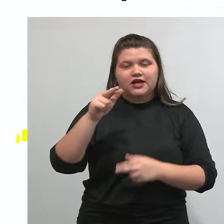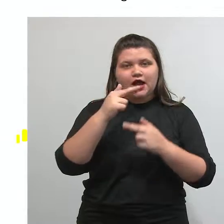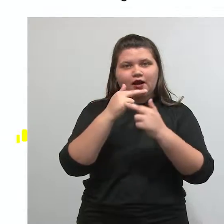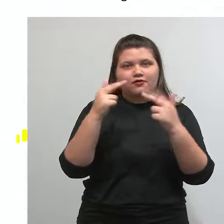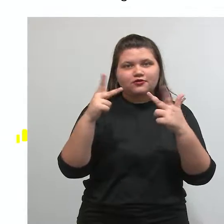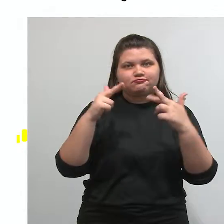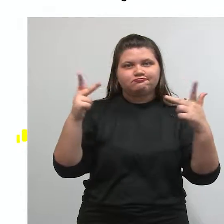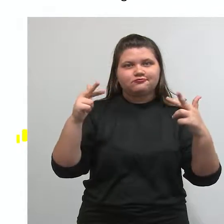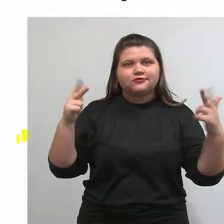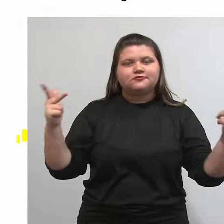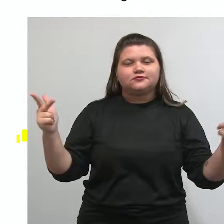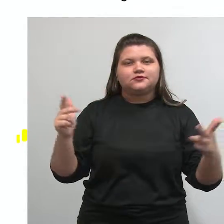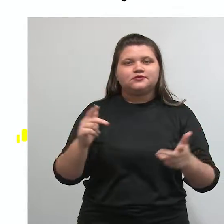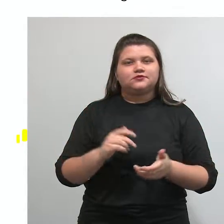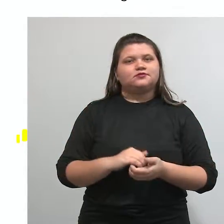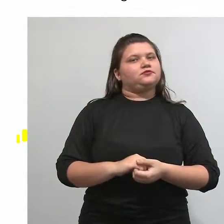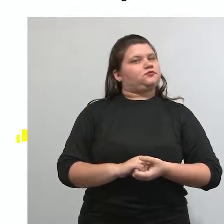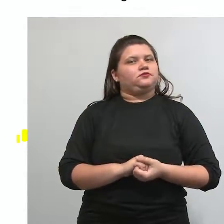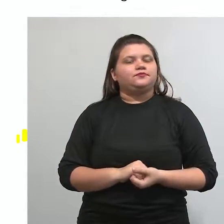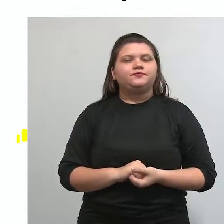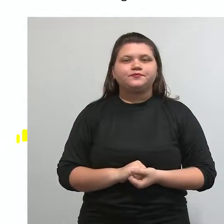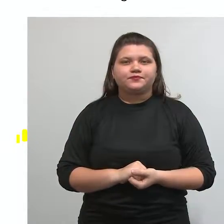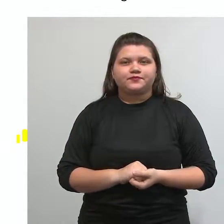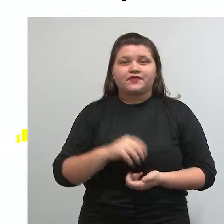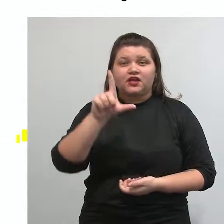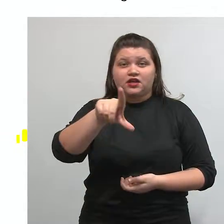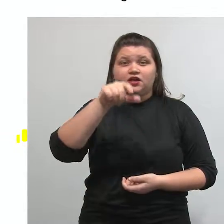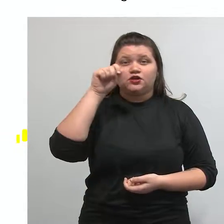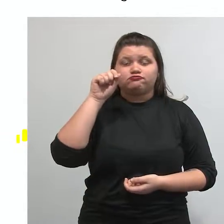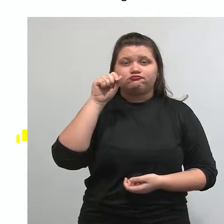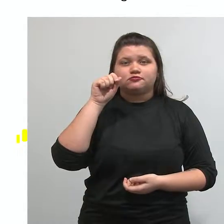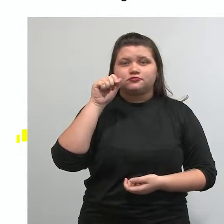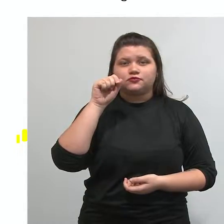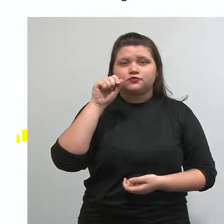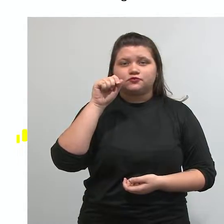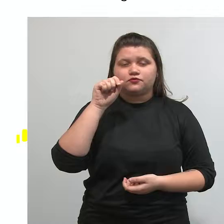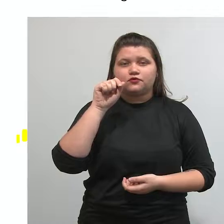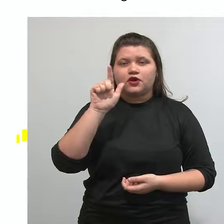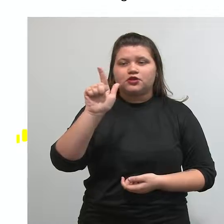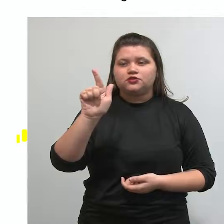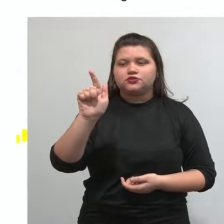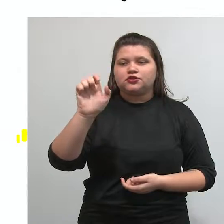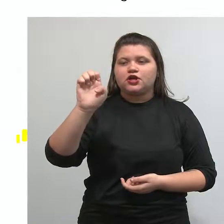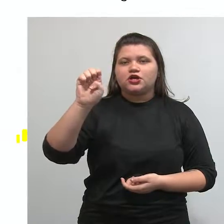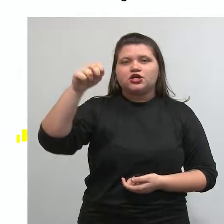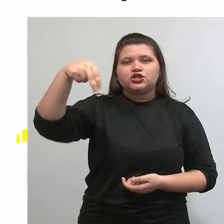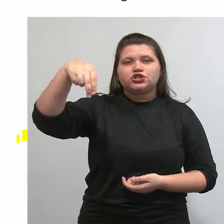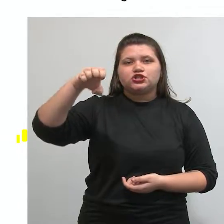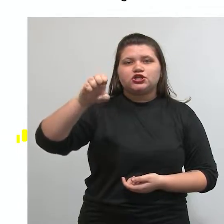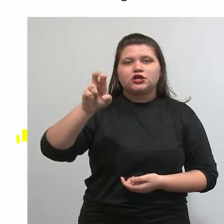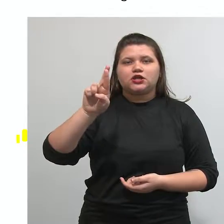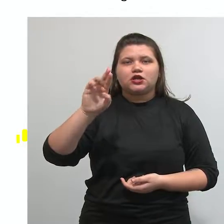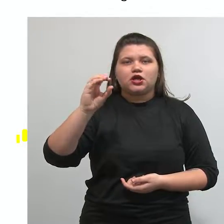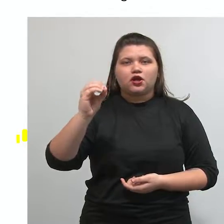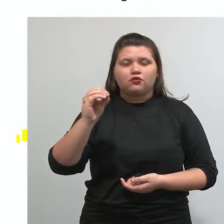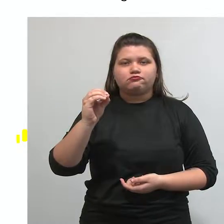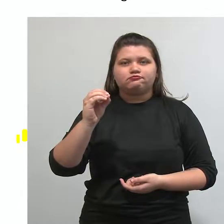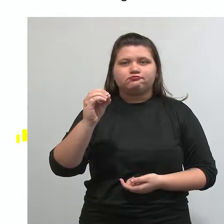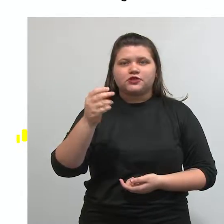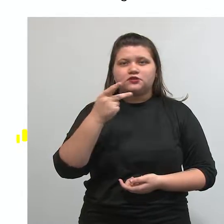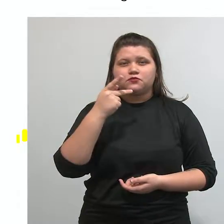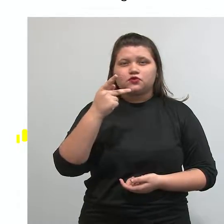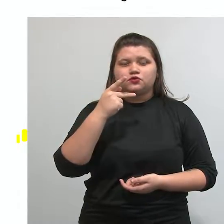questões de escolhas da nomenclatura dessas pessoas, né? Se elas querem ser chamadas